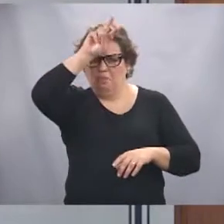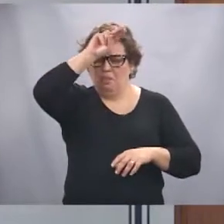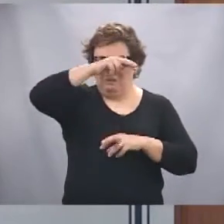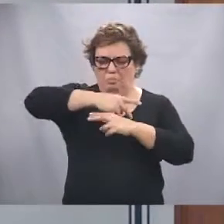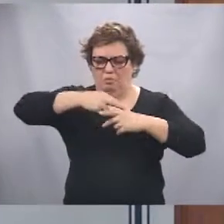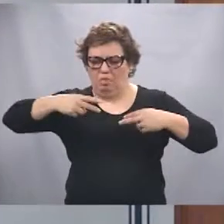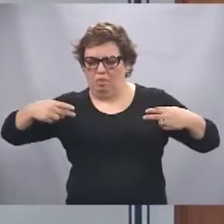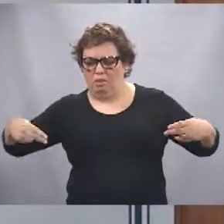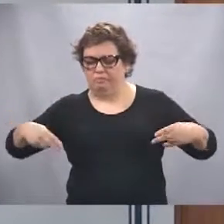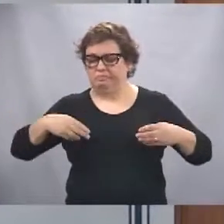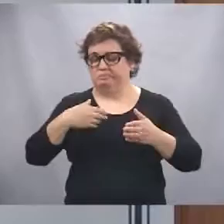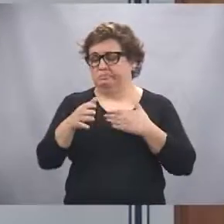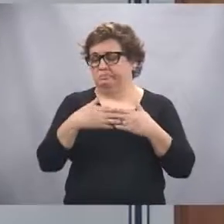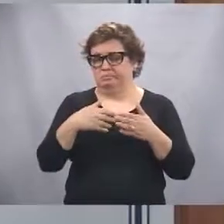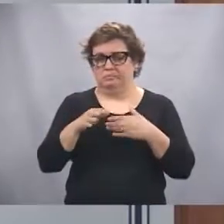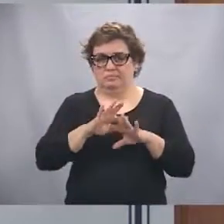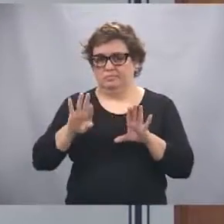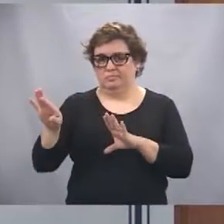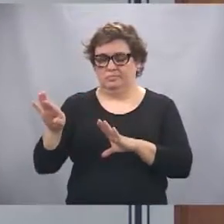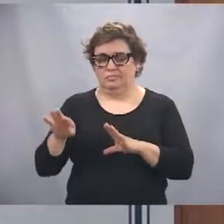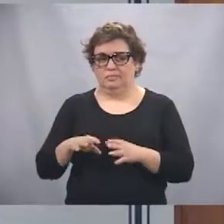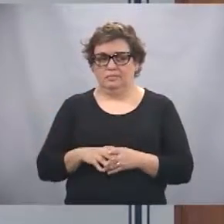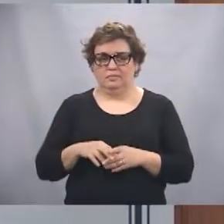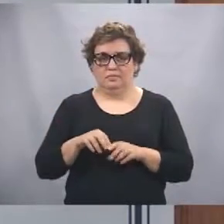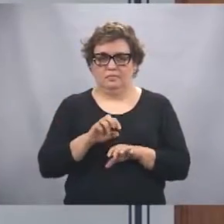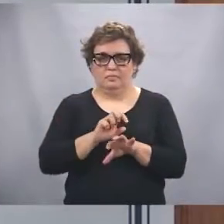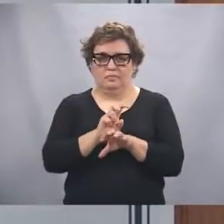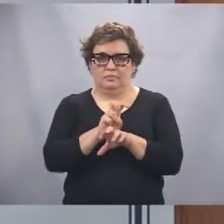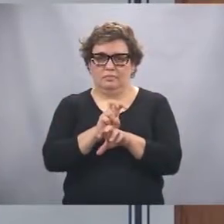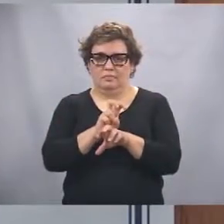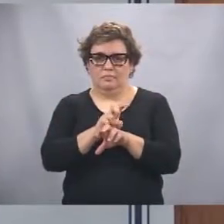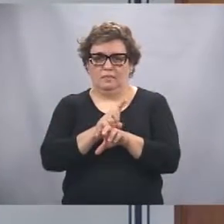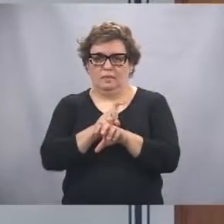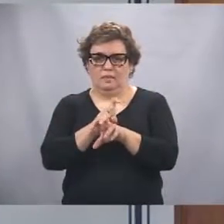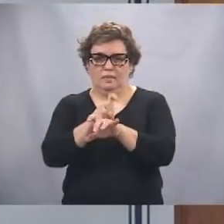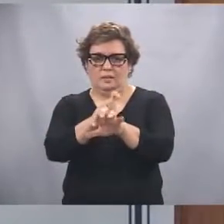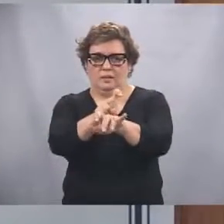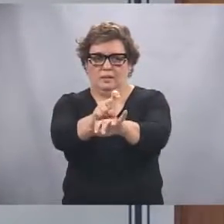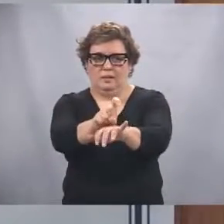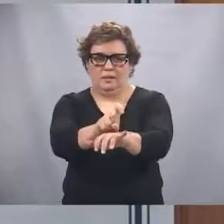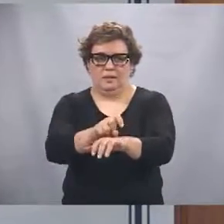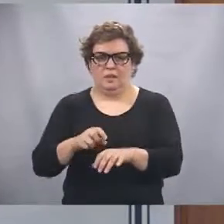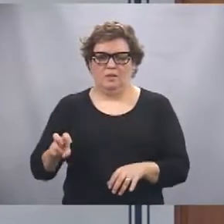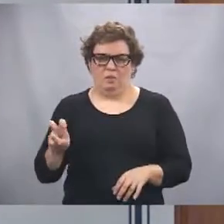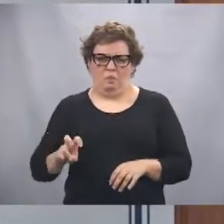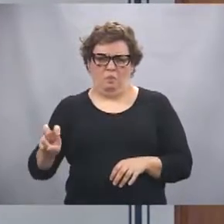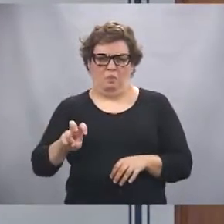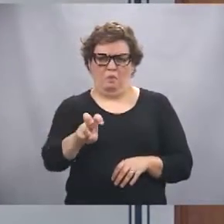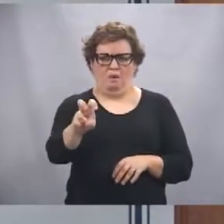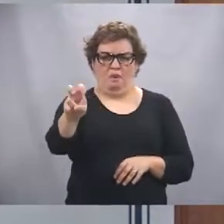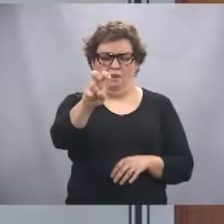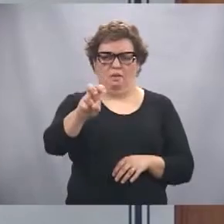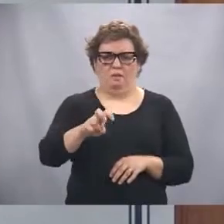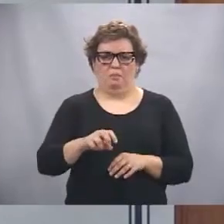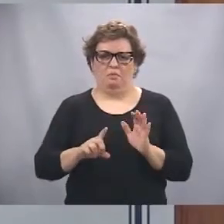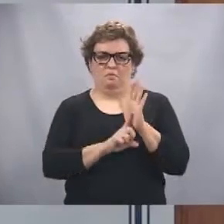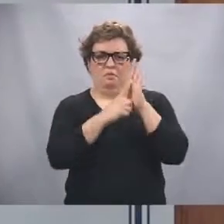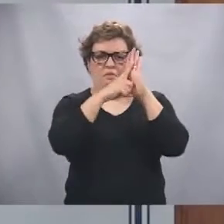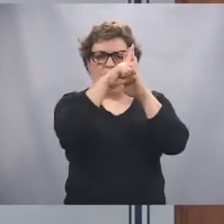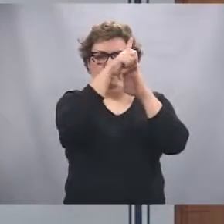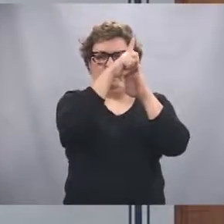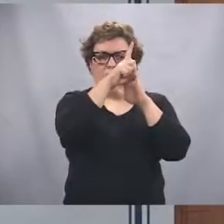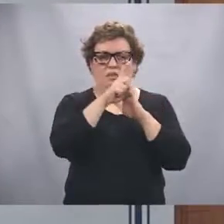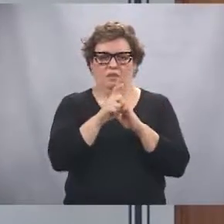peçonhentos que ficam nesses, né? Escorpião, cobras, lagartos e tantas coisas mais que ficam ali